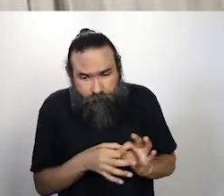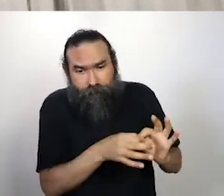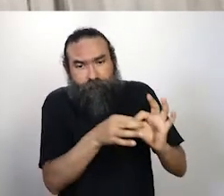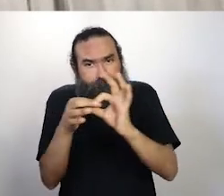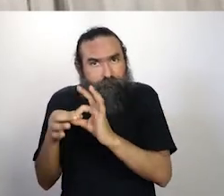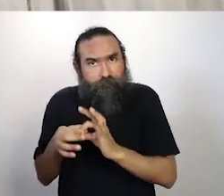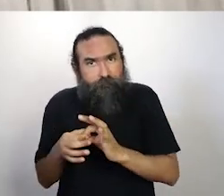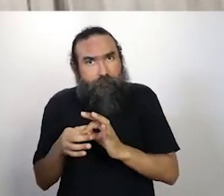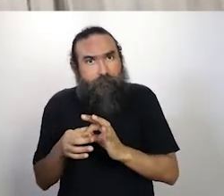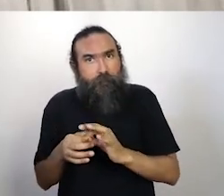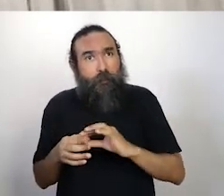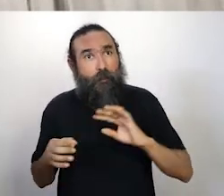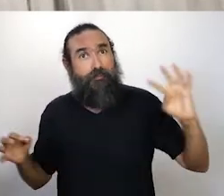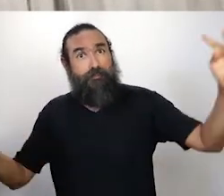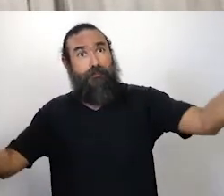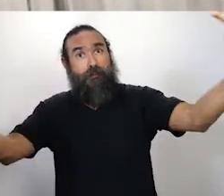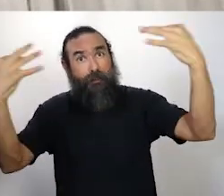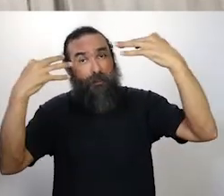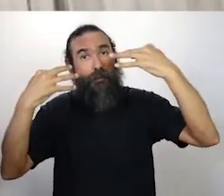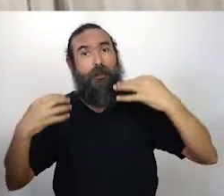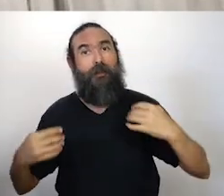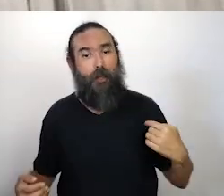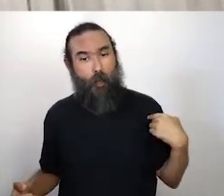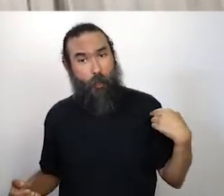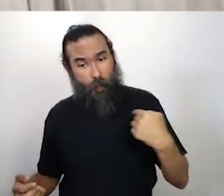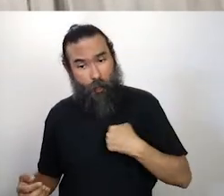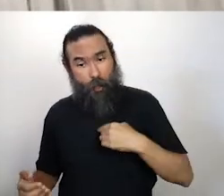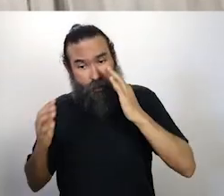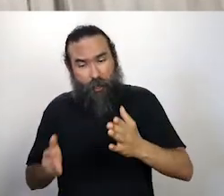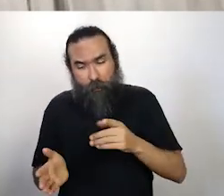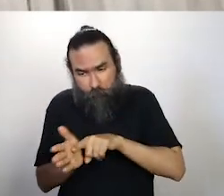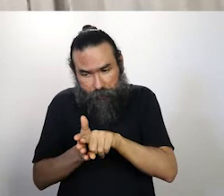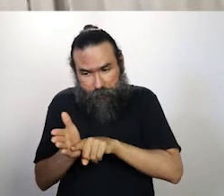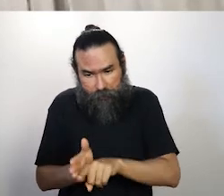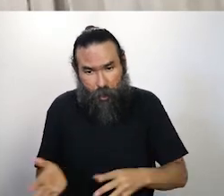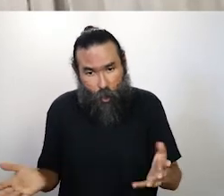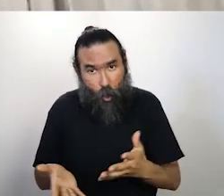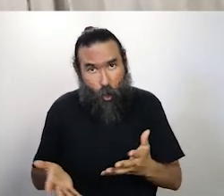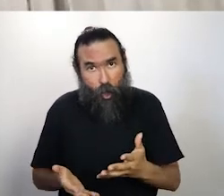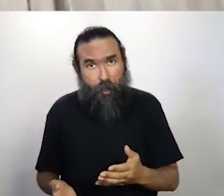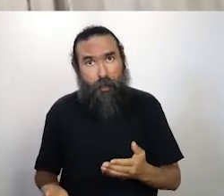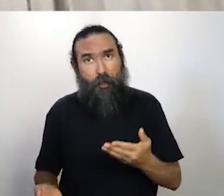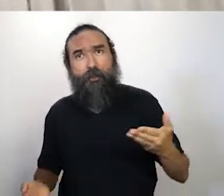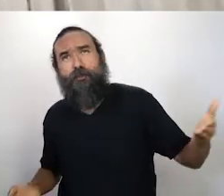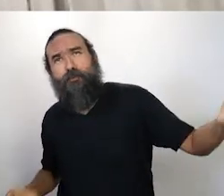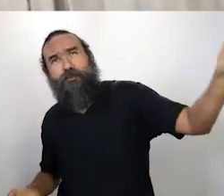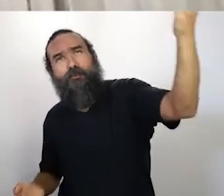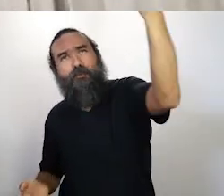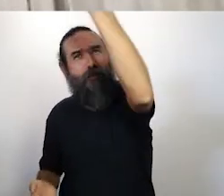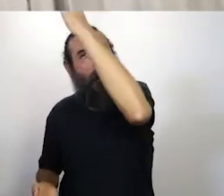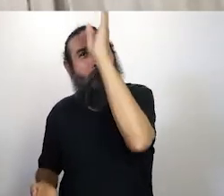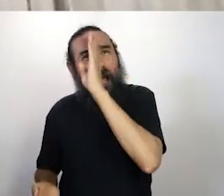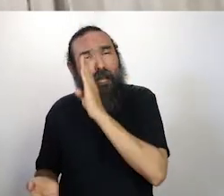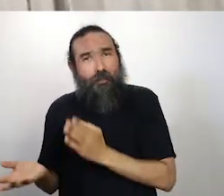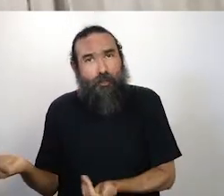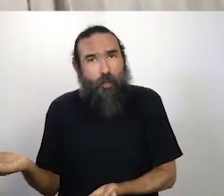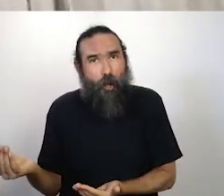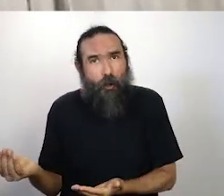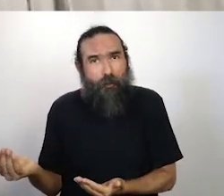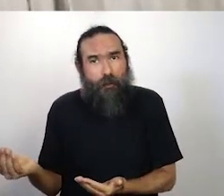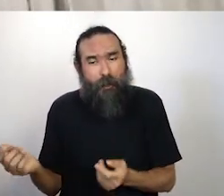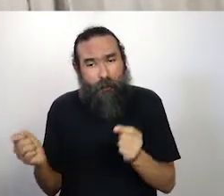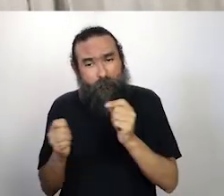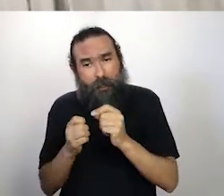vozes, a gente acabou de realizar uma pesquisa com 33.688 jovens de todo o país. Foi a